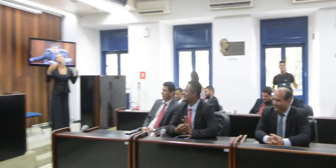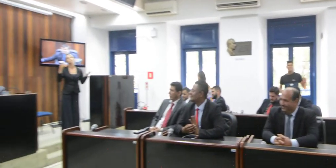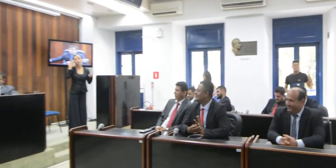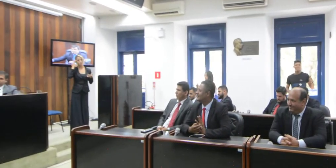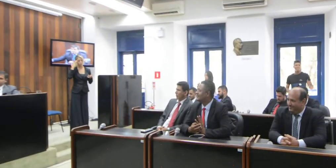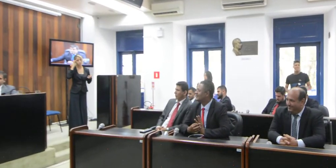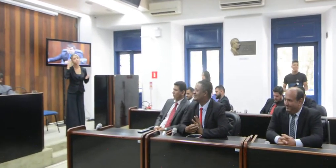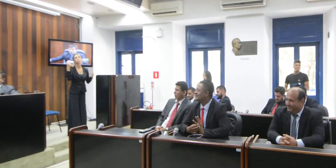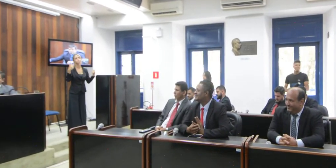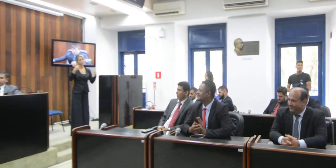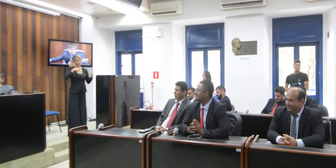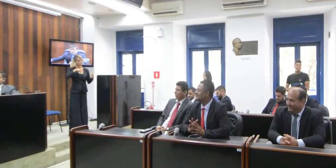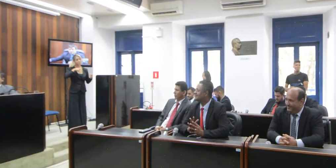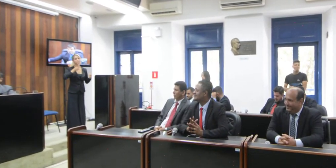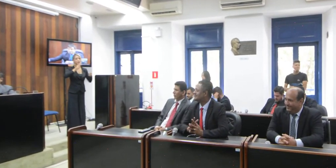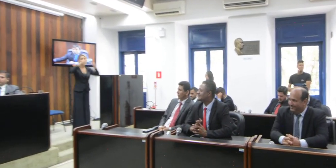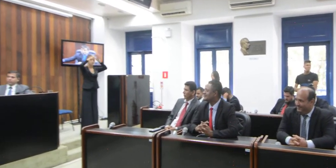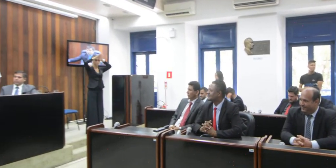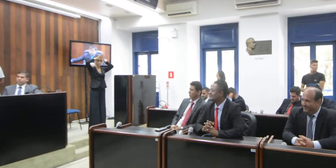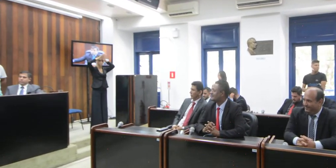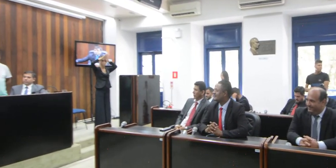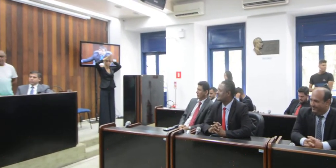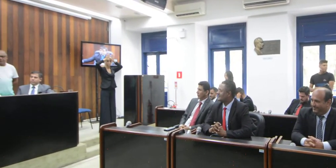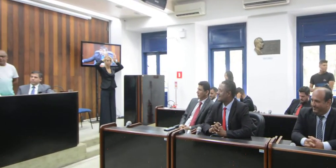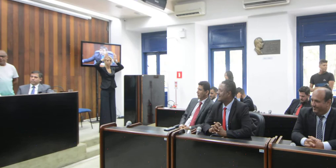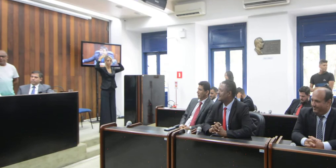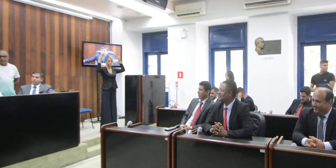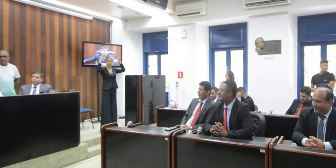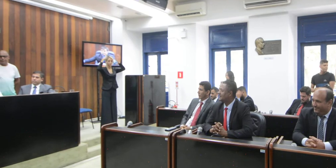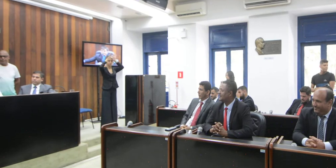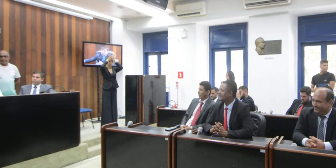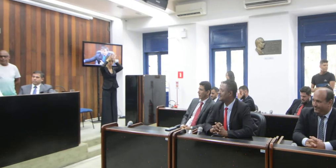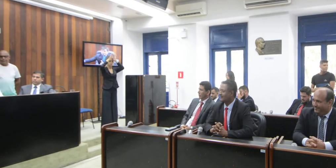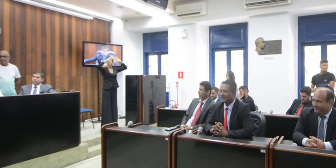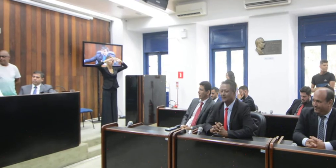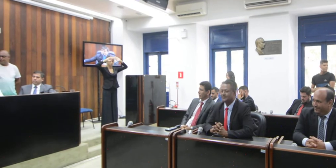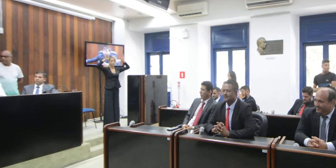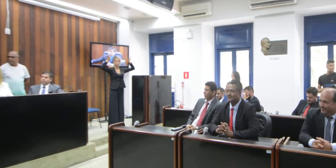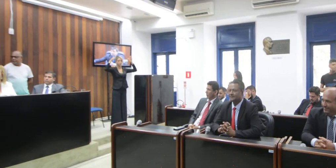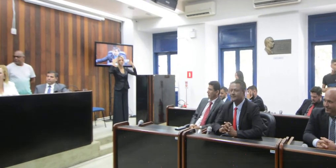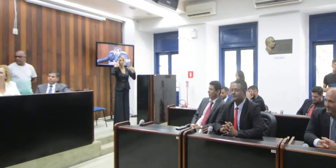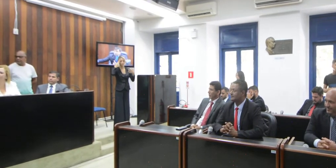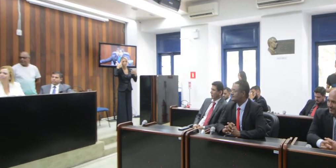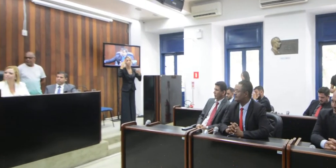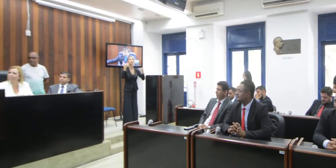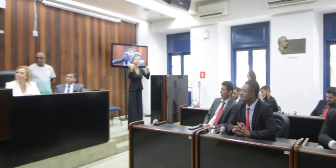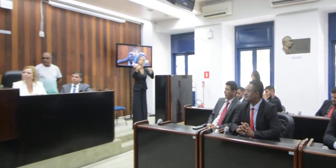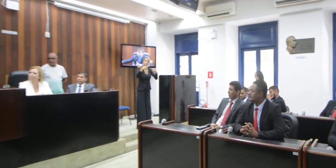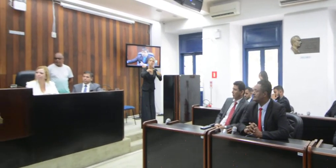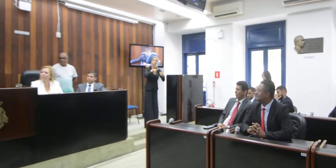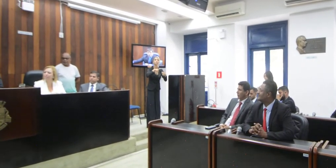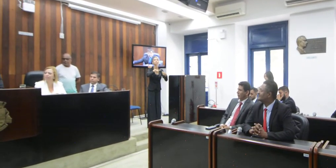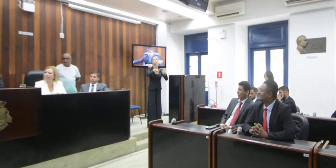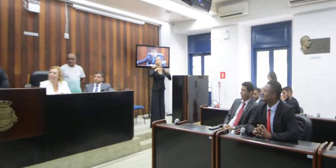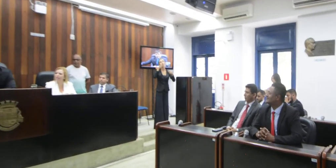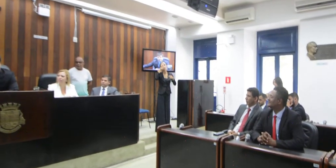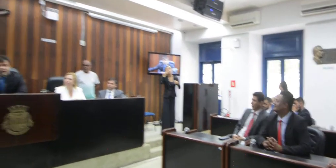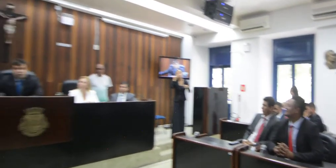essa combinação do Aquiles com o Luiz fez que a gente tomasse todos os amigos aqui.